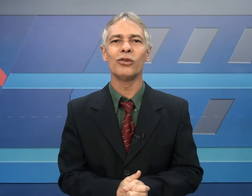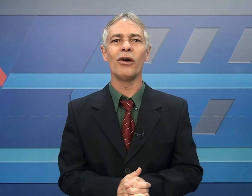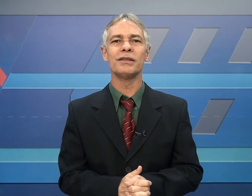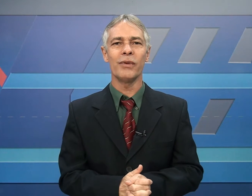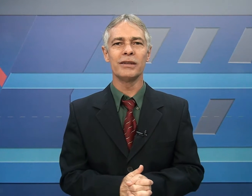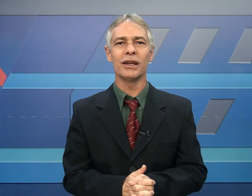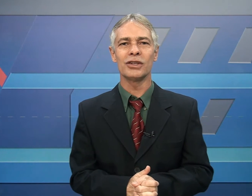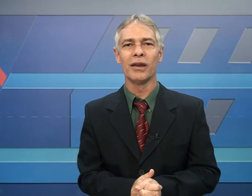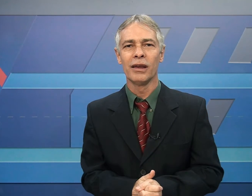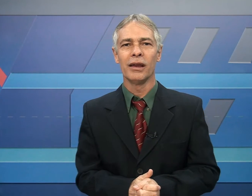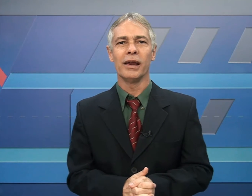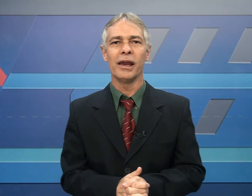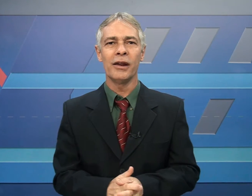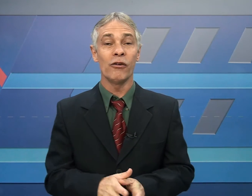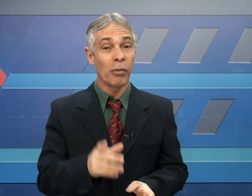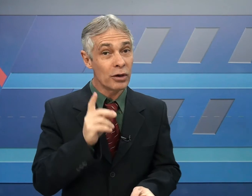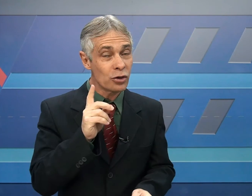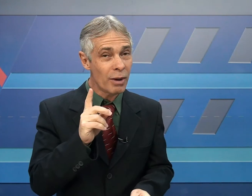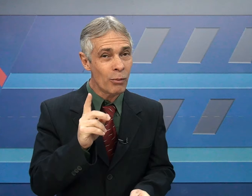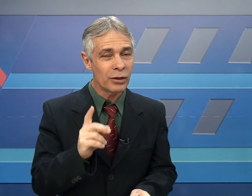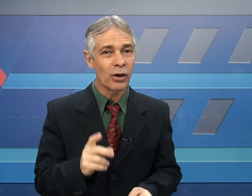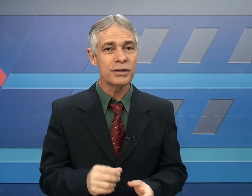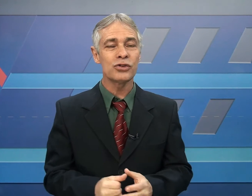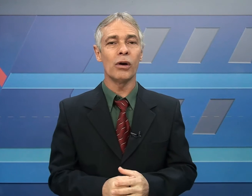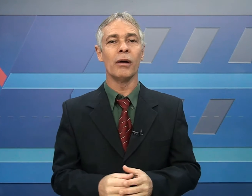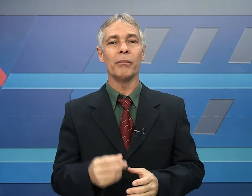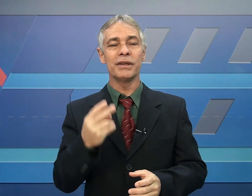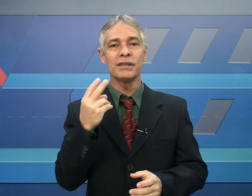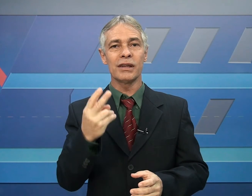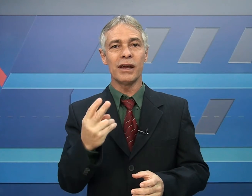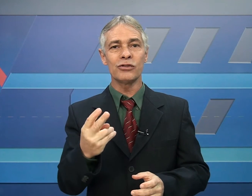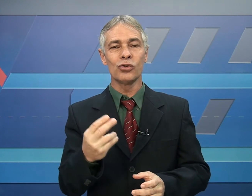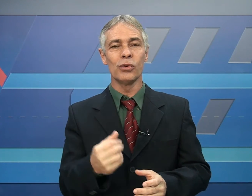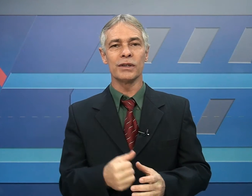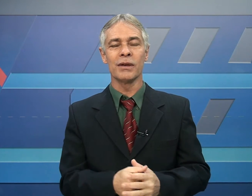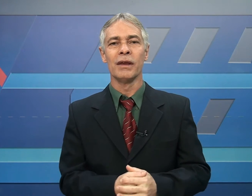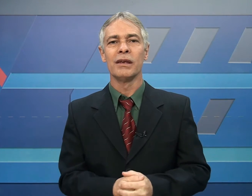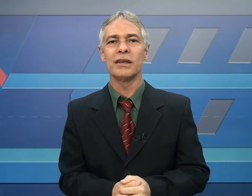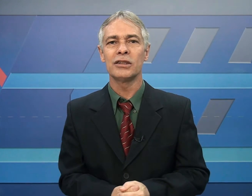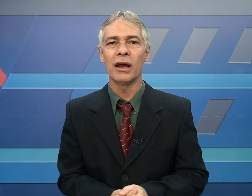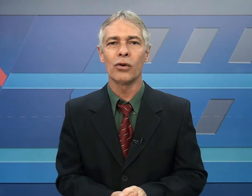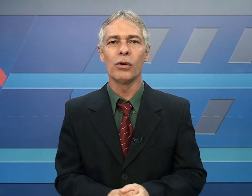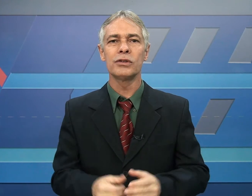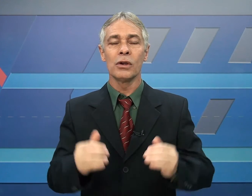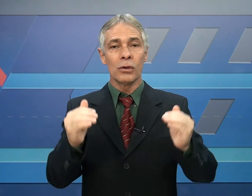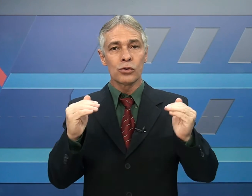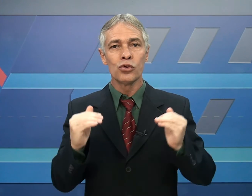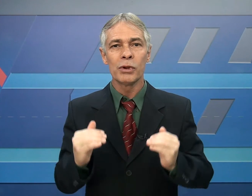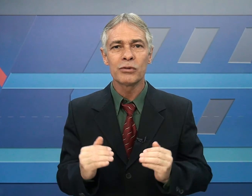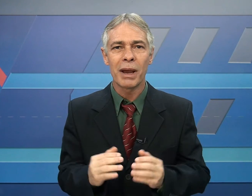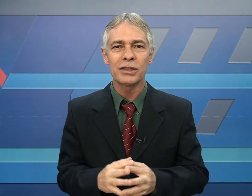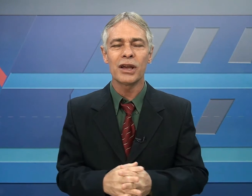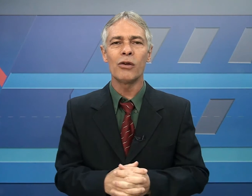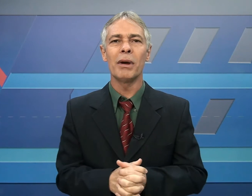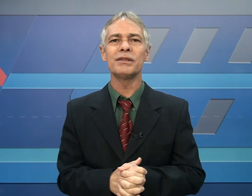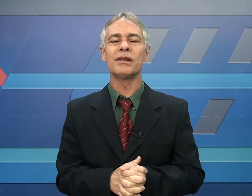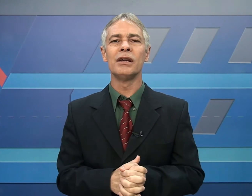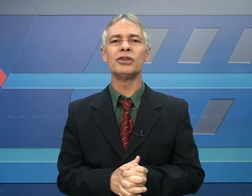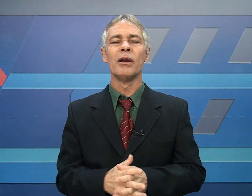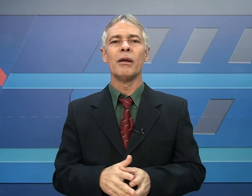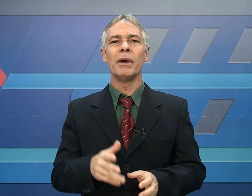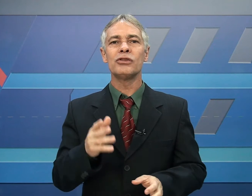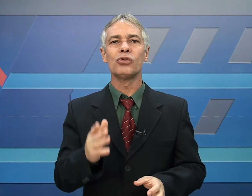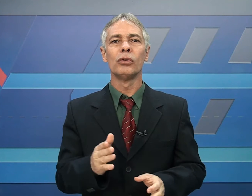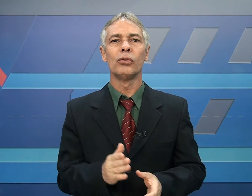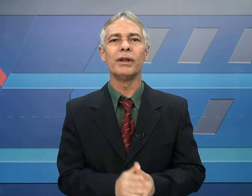segunda dose, não é, gente? Não pode tomar uma dose só, precisa das duas. Sete Lagoas, os números baixaram